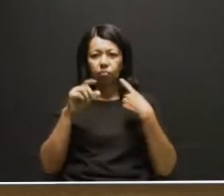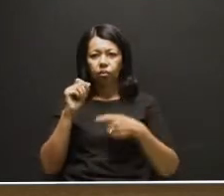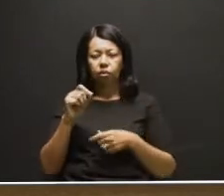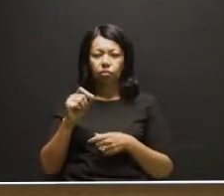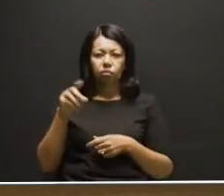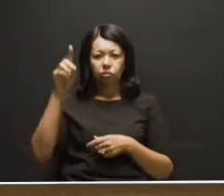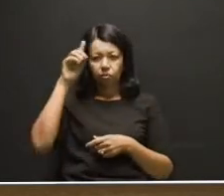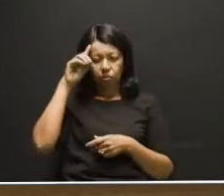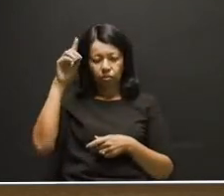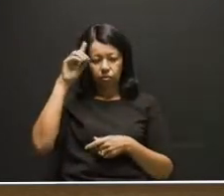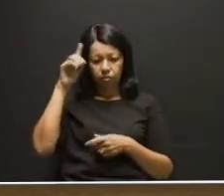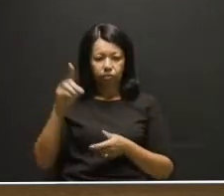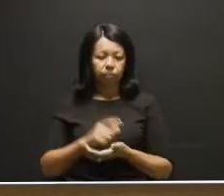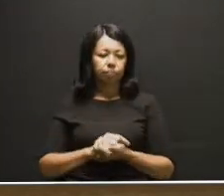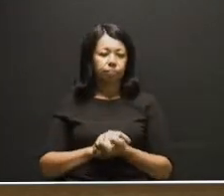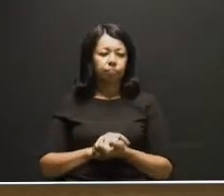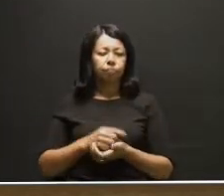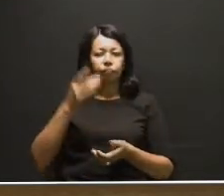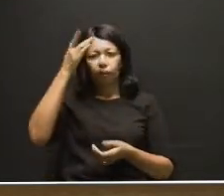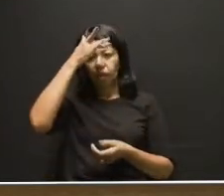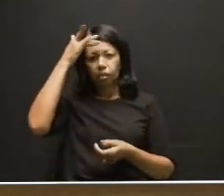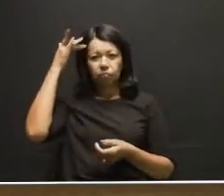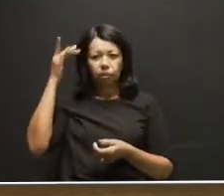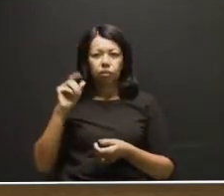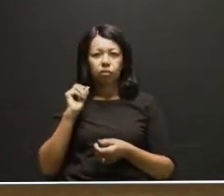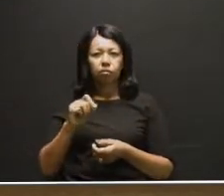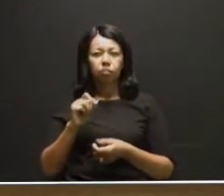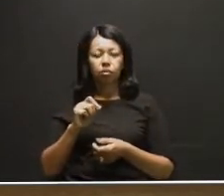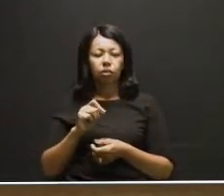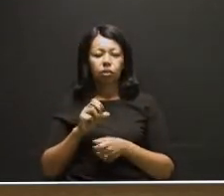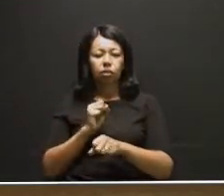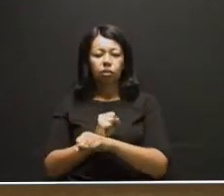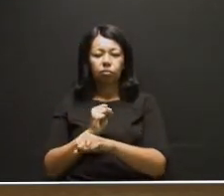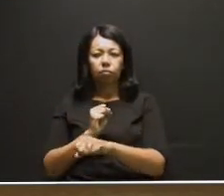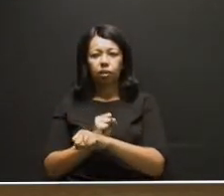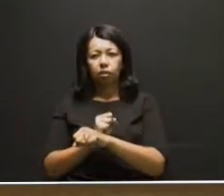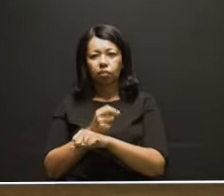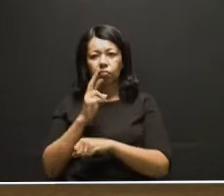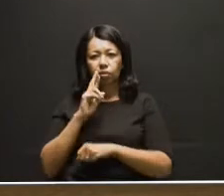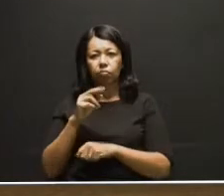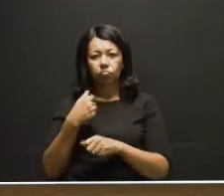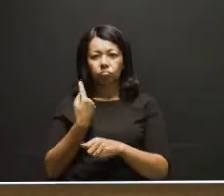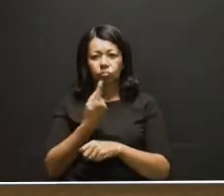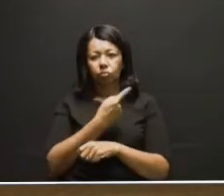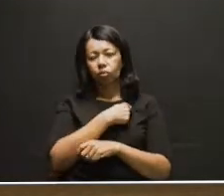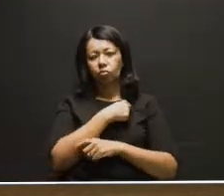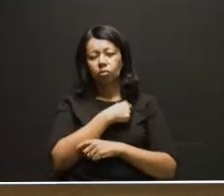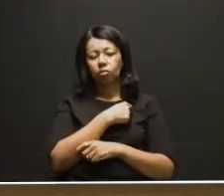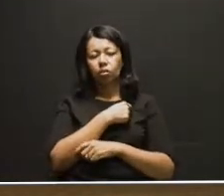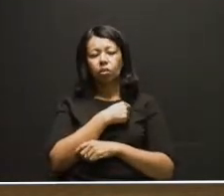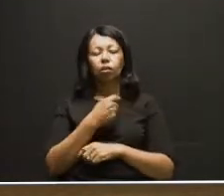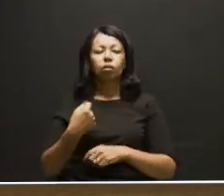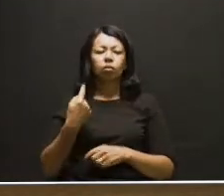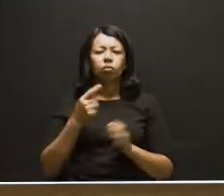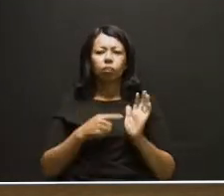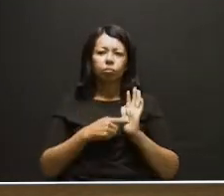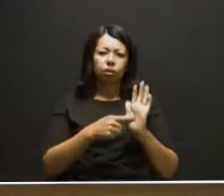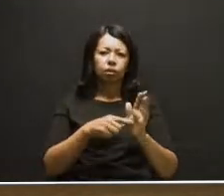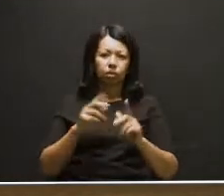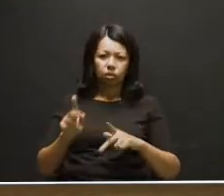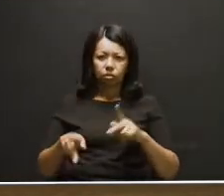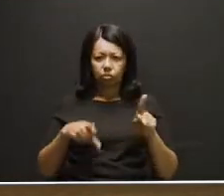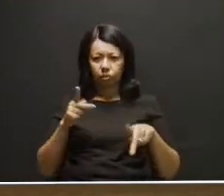geralmente as pessoas efetivamente esperam o resultado de todos nós nós somos representantes do